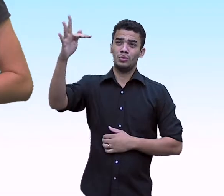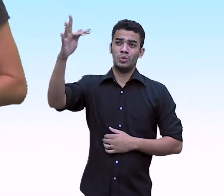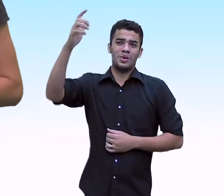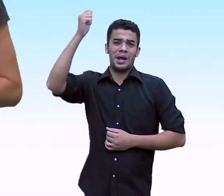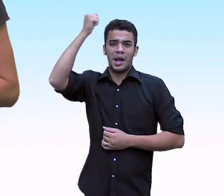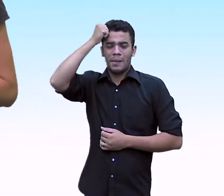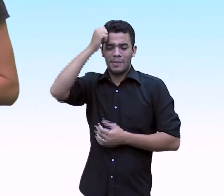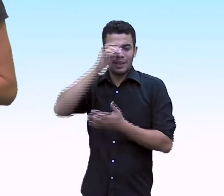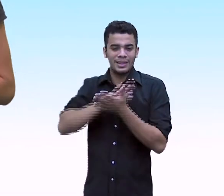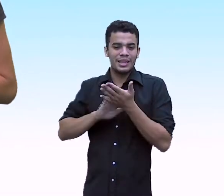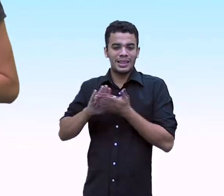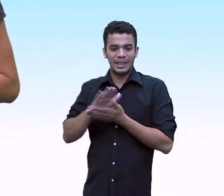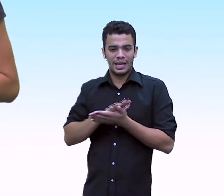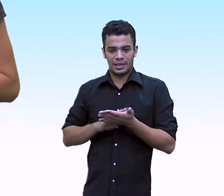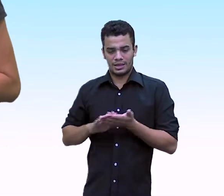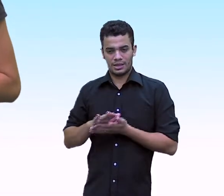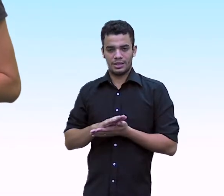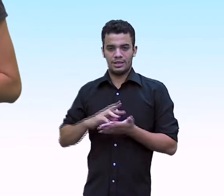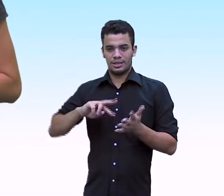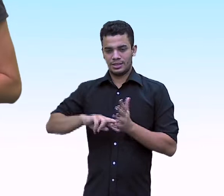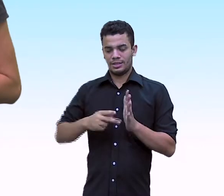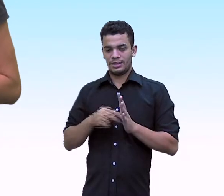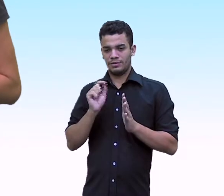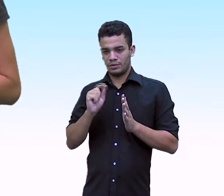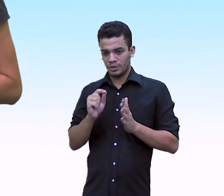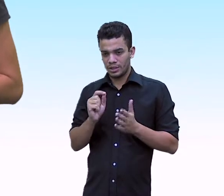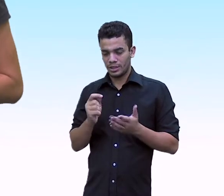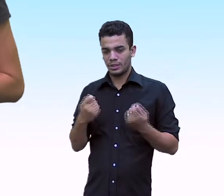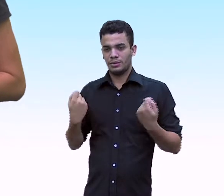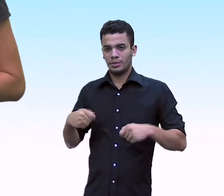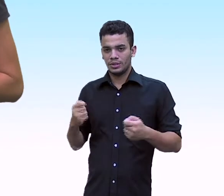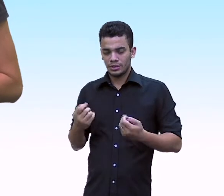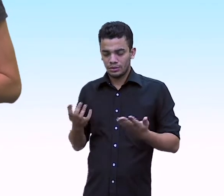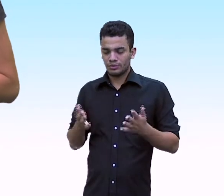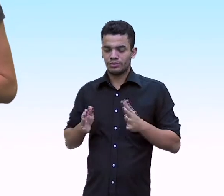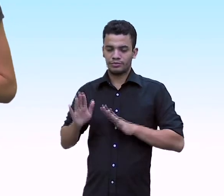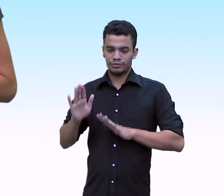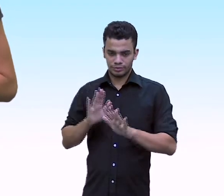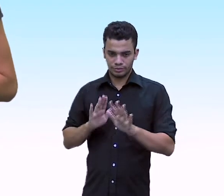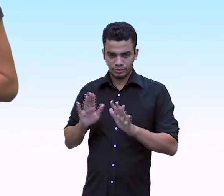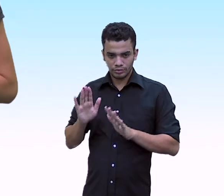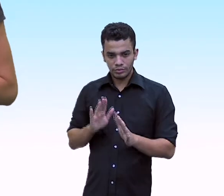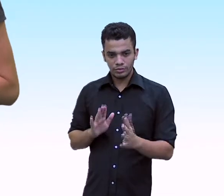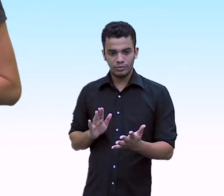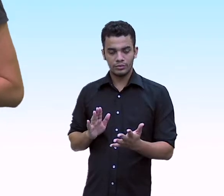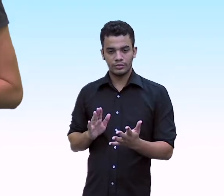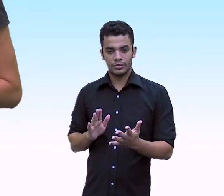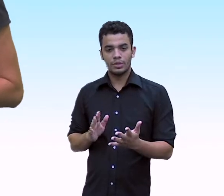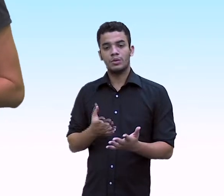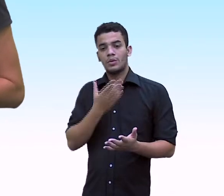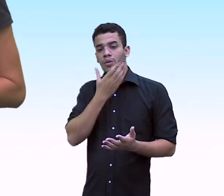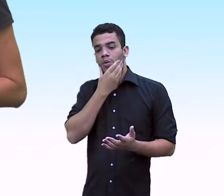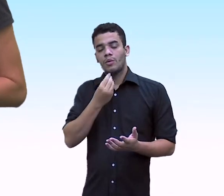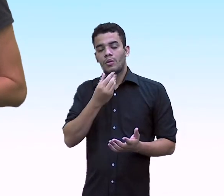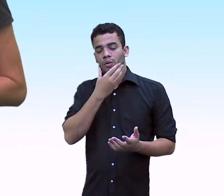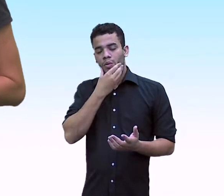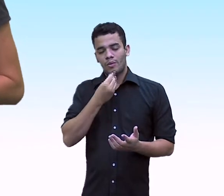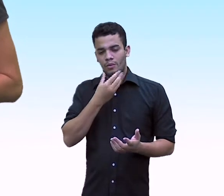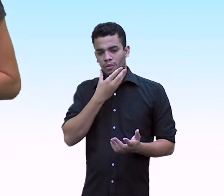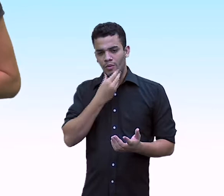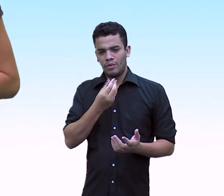um francês que na época de Luís XV ele queria criticar a